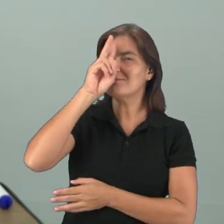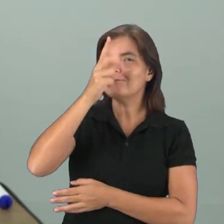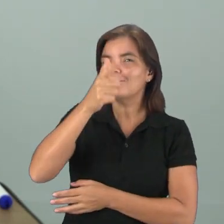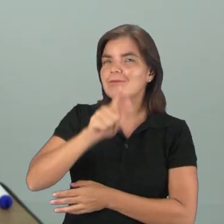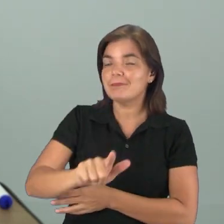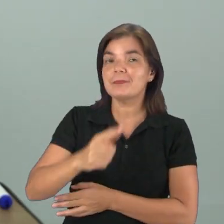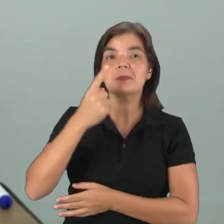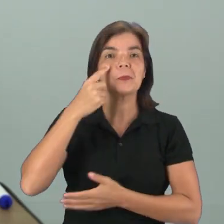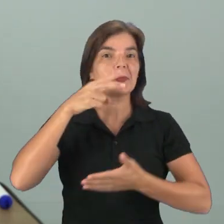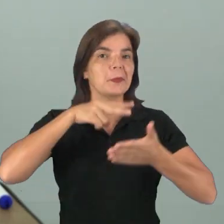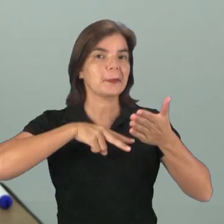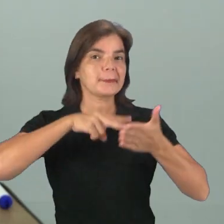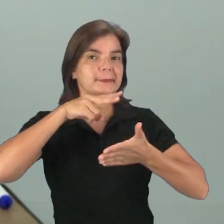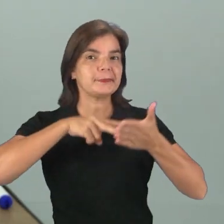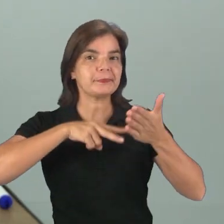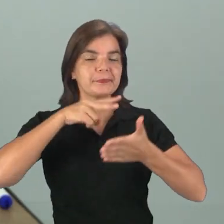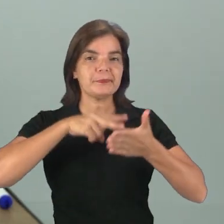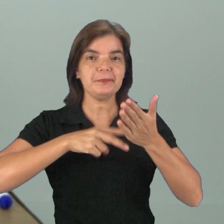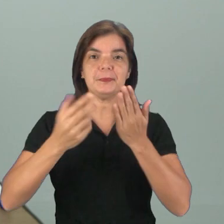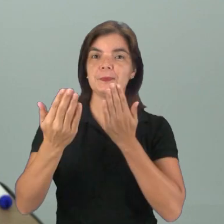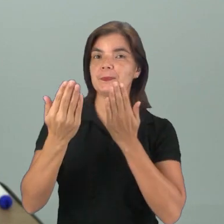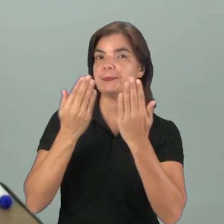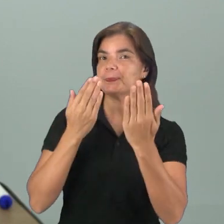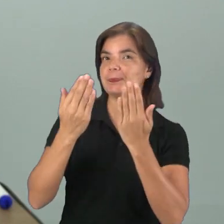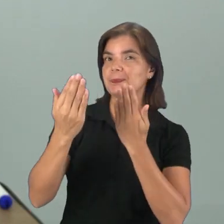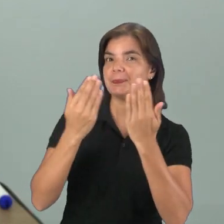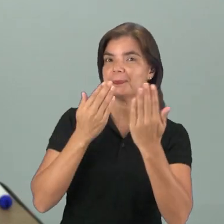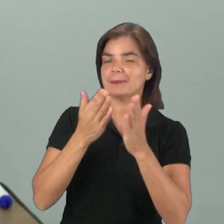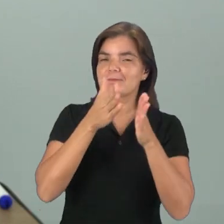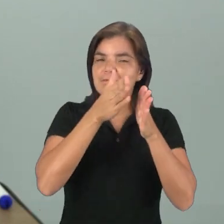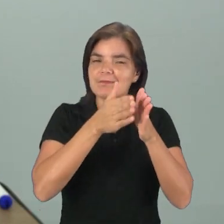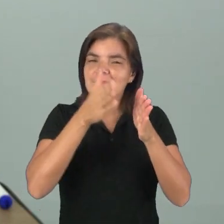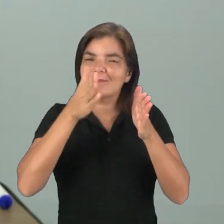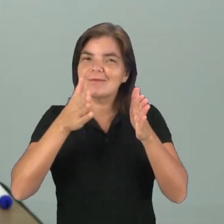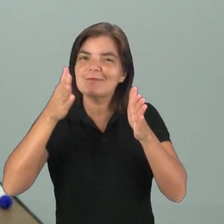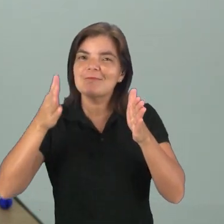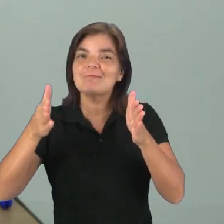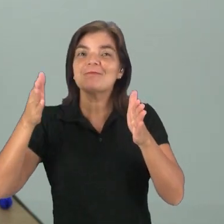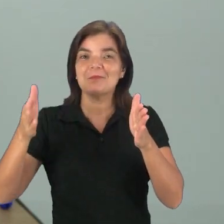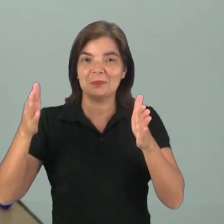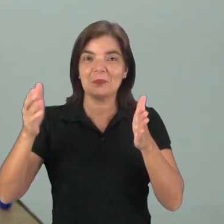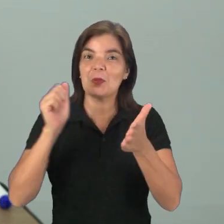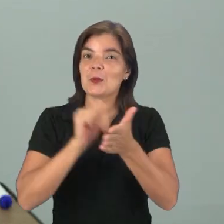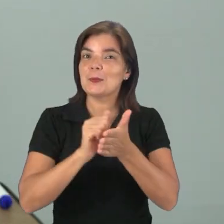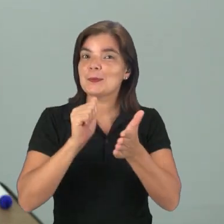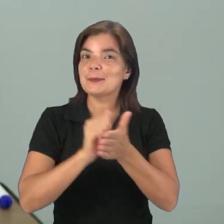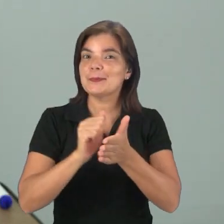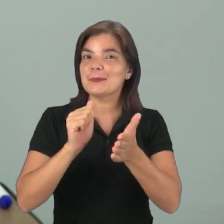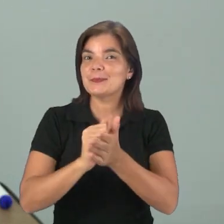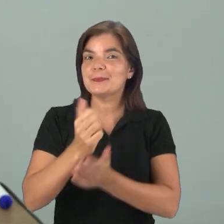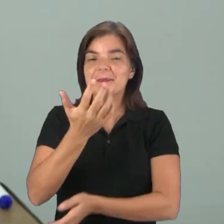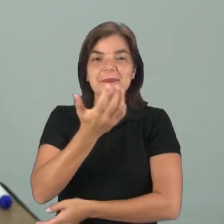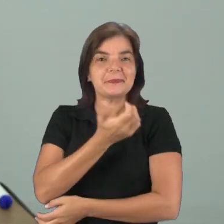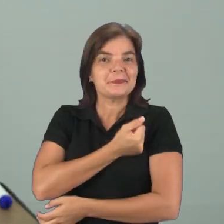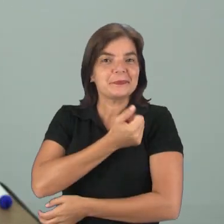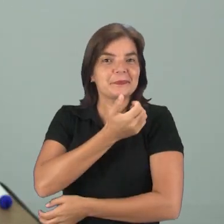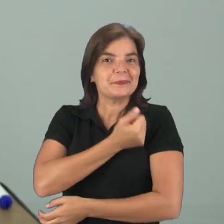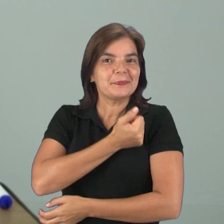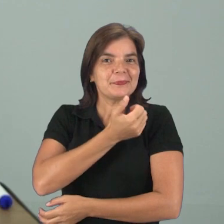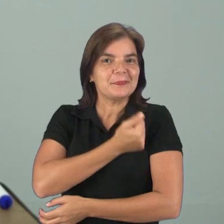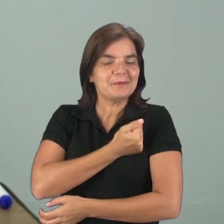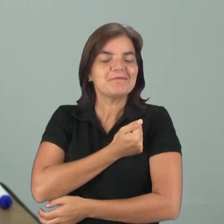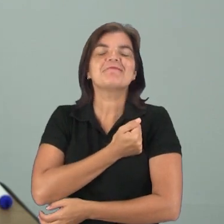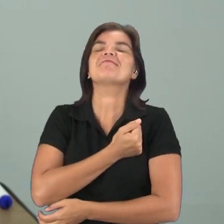Nós vamos fazer leitura, comparação, ordenação de escrita de números